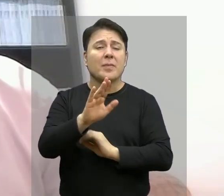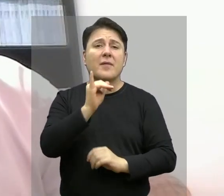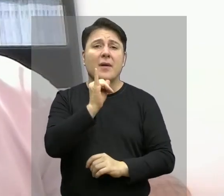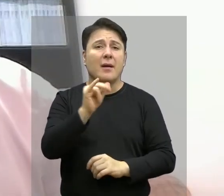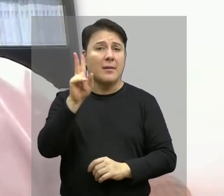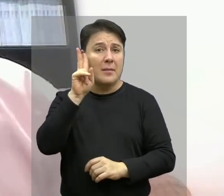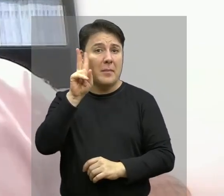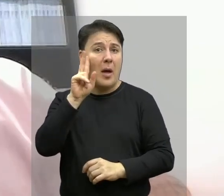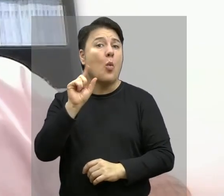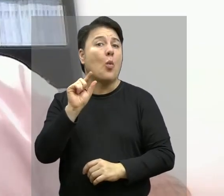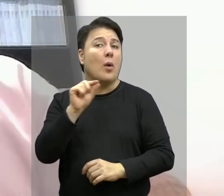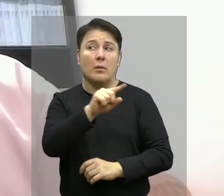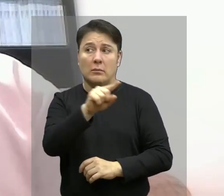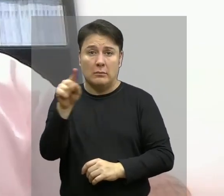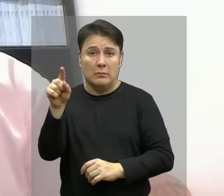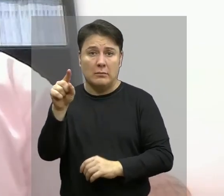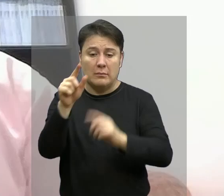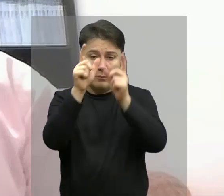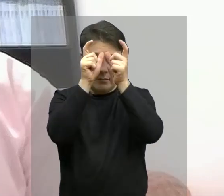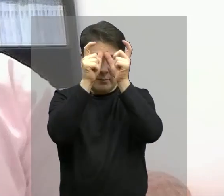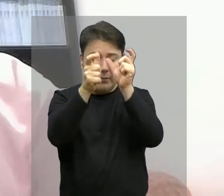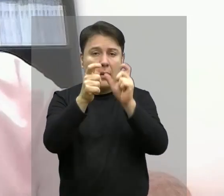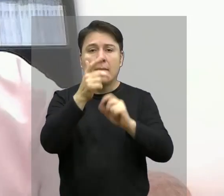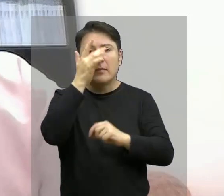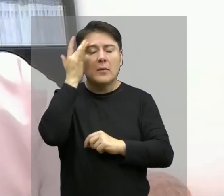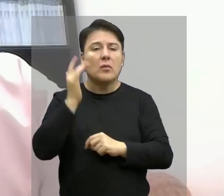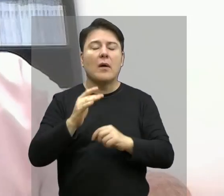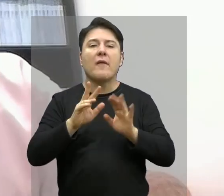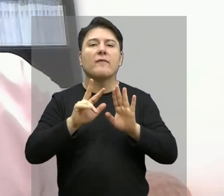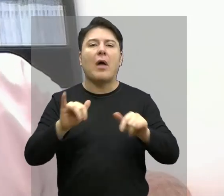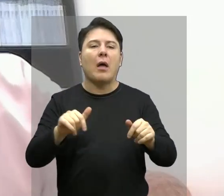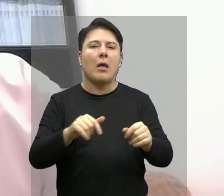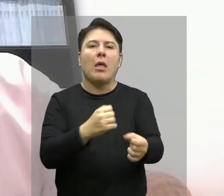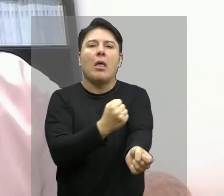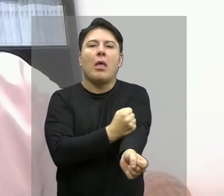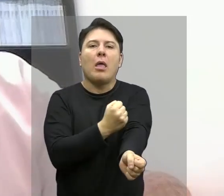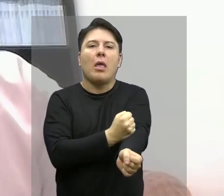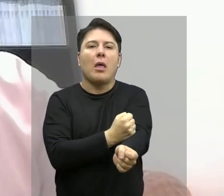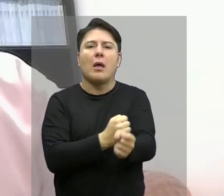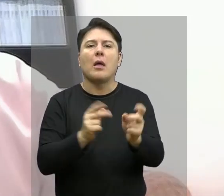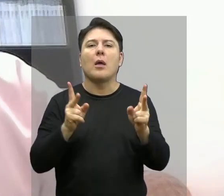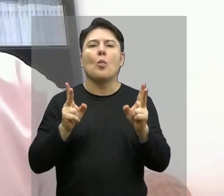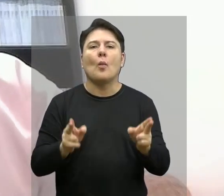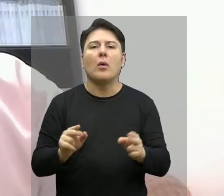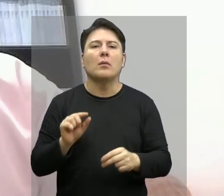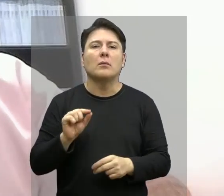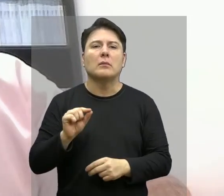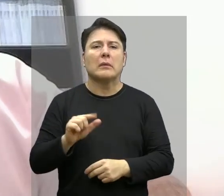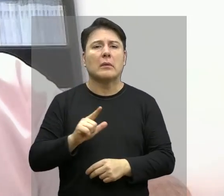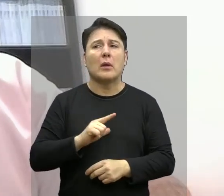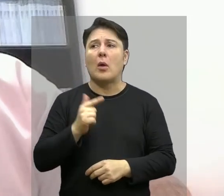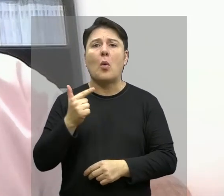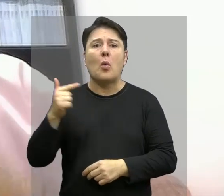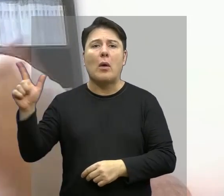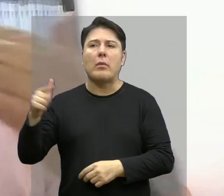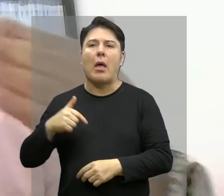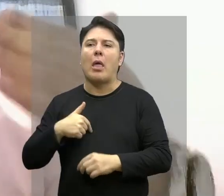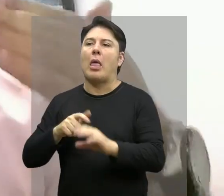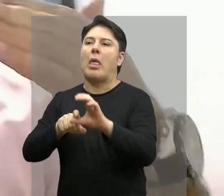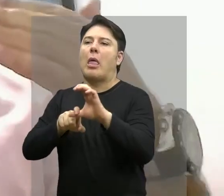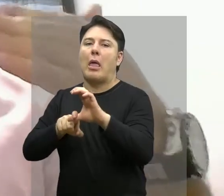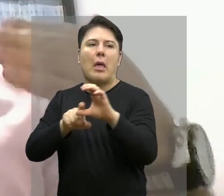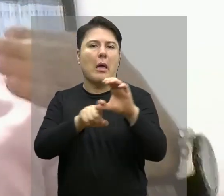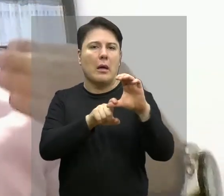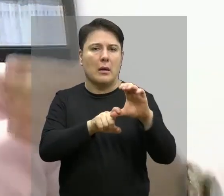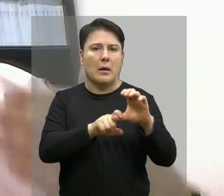esse transtorno, essa dependência, ela é igual a qualquer outra dependência. Apesar